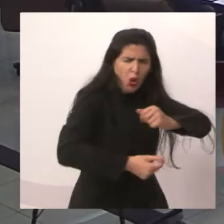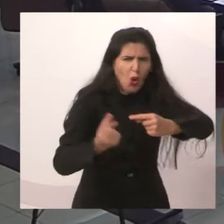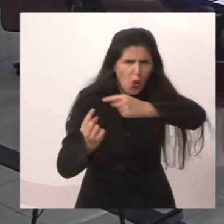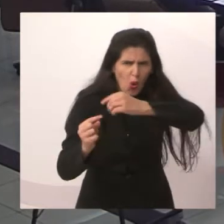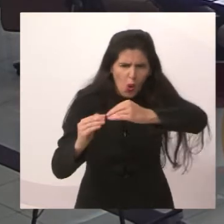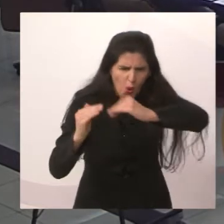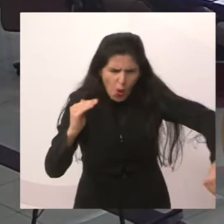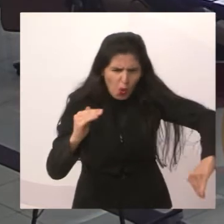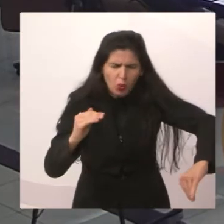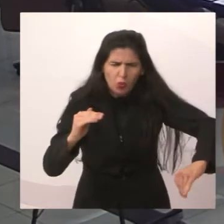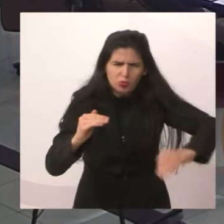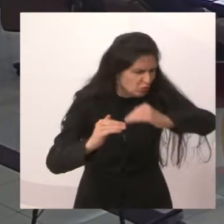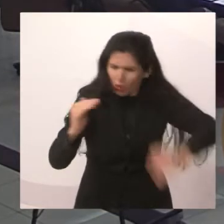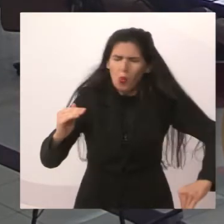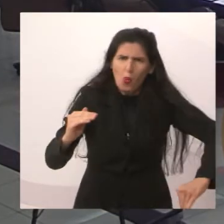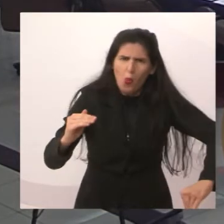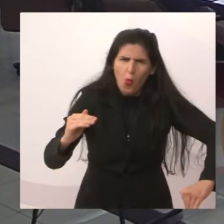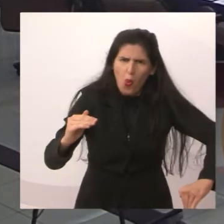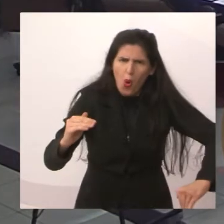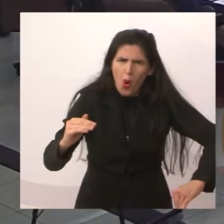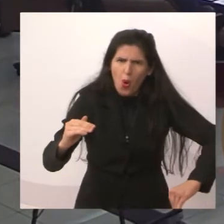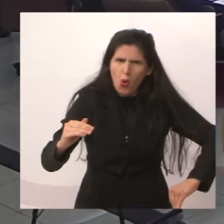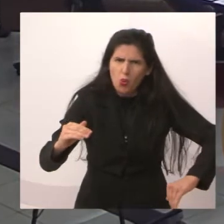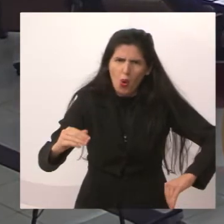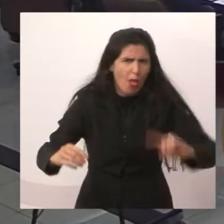O processo continua em discussão.